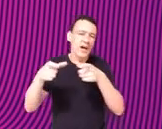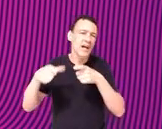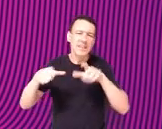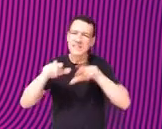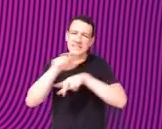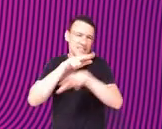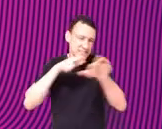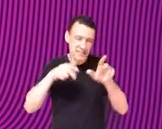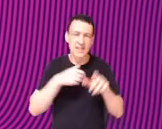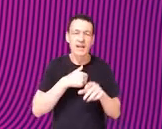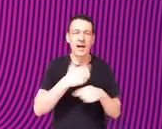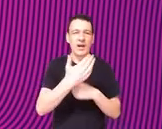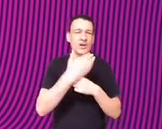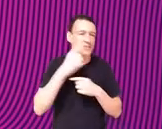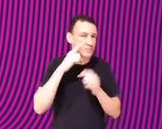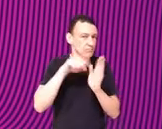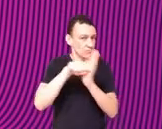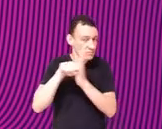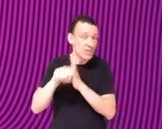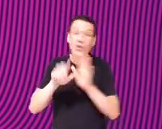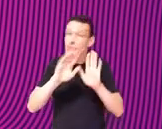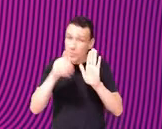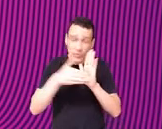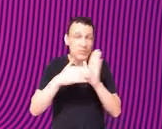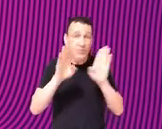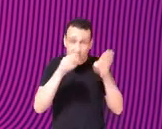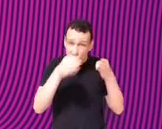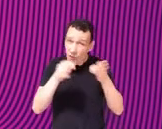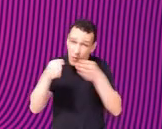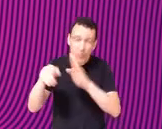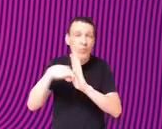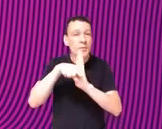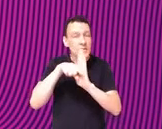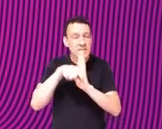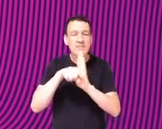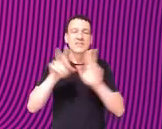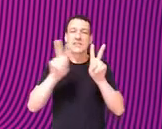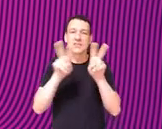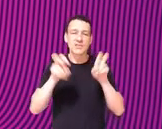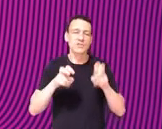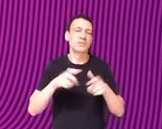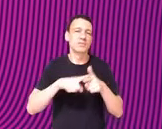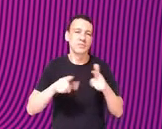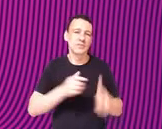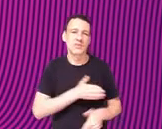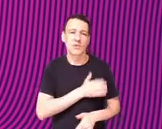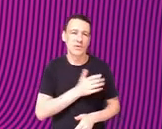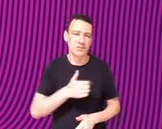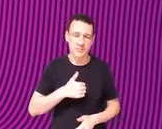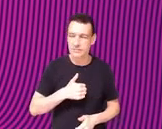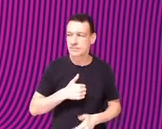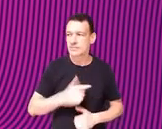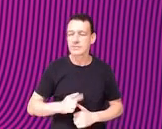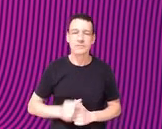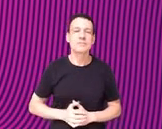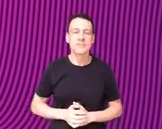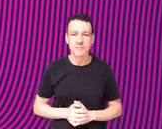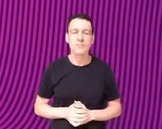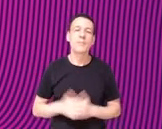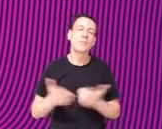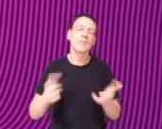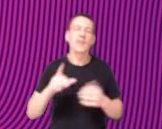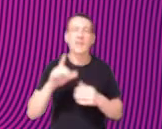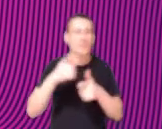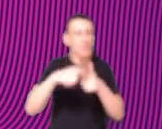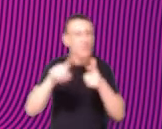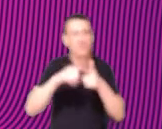esta questão da insuficiência cardíaca e de como mitigar este grande problema que é, de facto, uma outra pandemia, que é